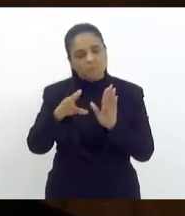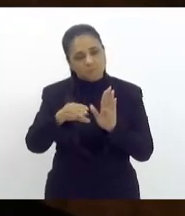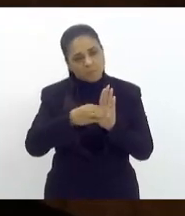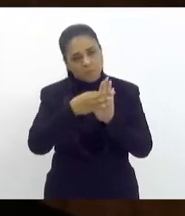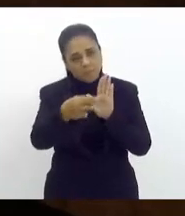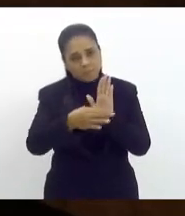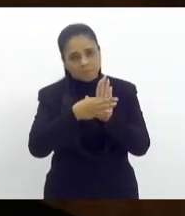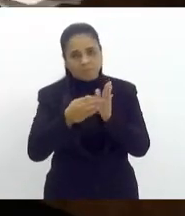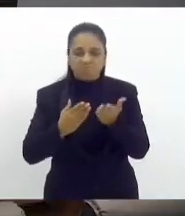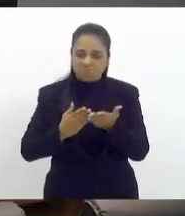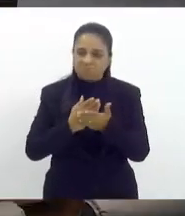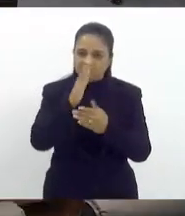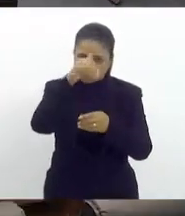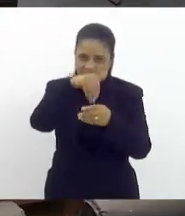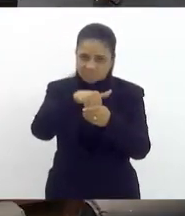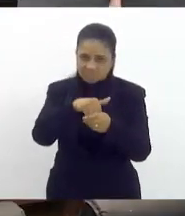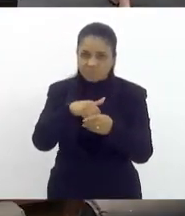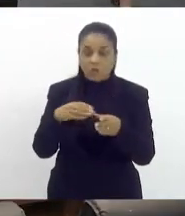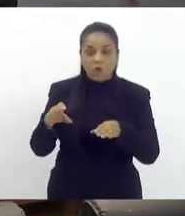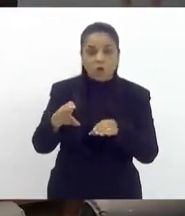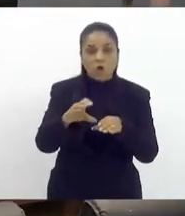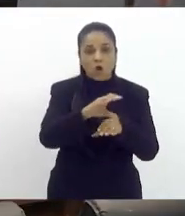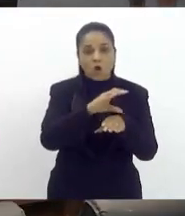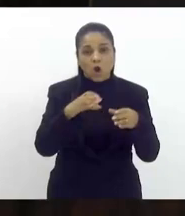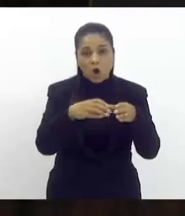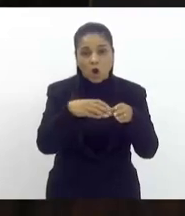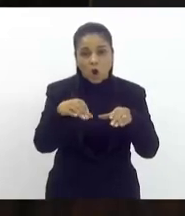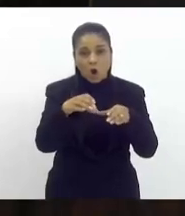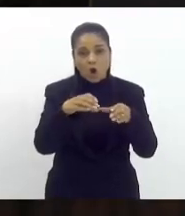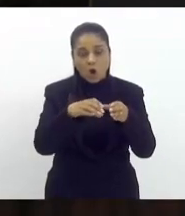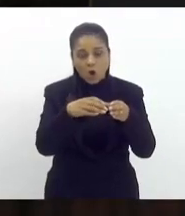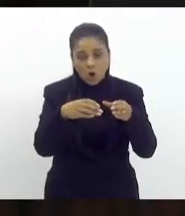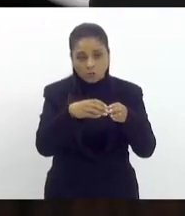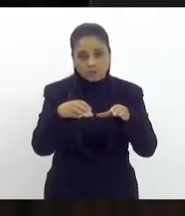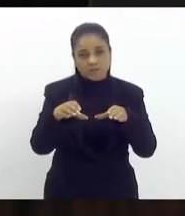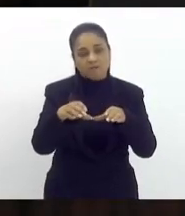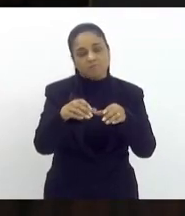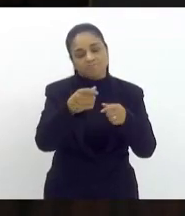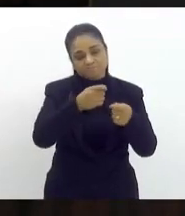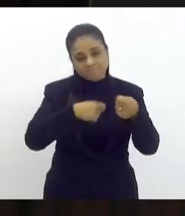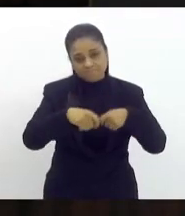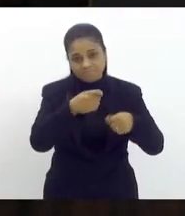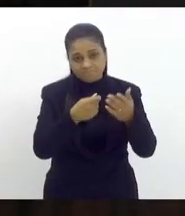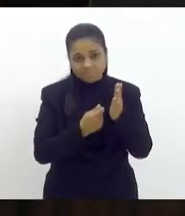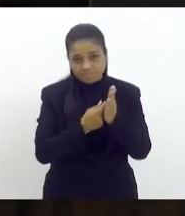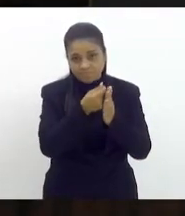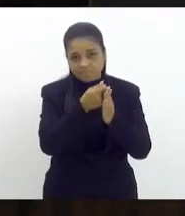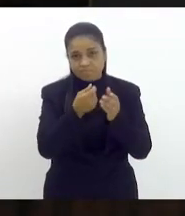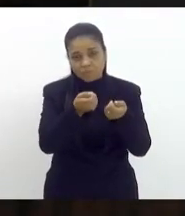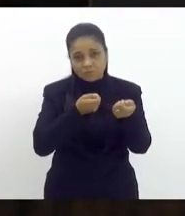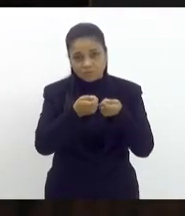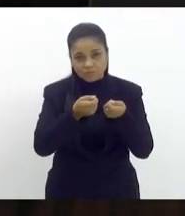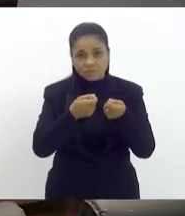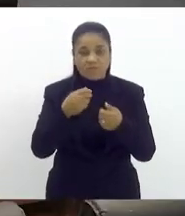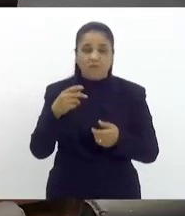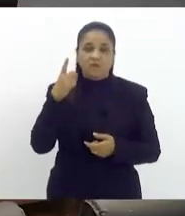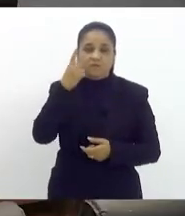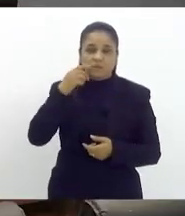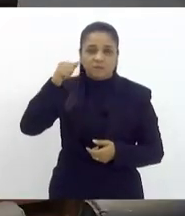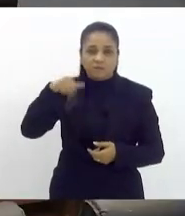é favorável pela comissão de orçamento finalização financeira e controle Deputado André Correia